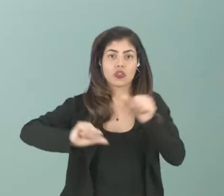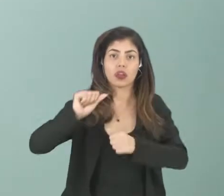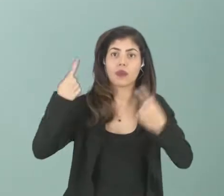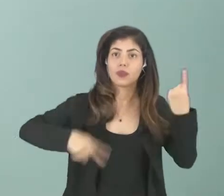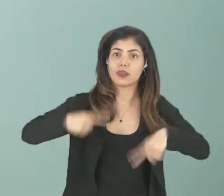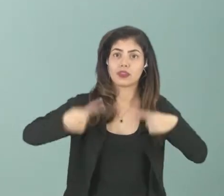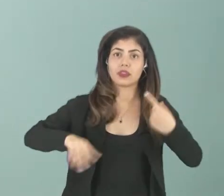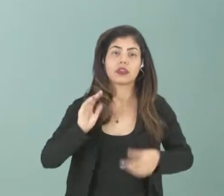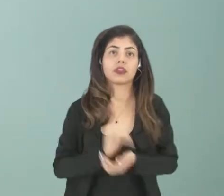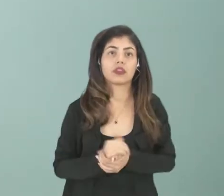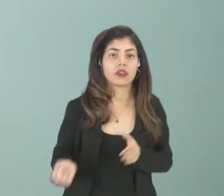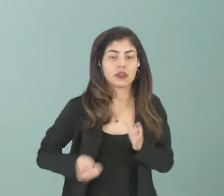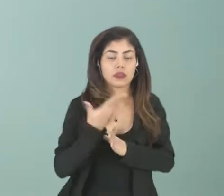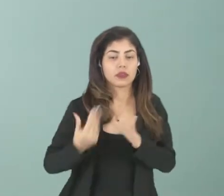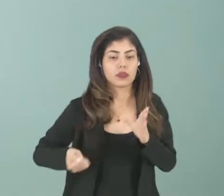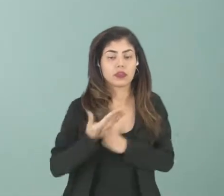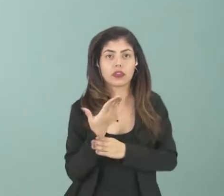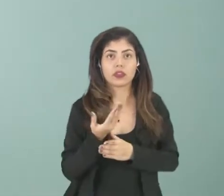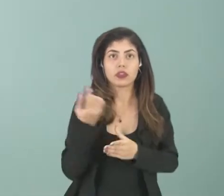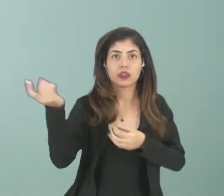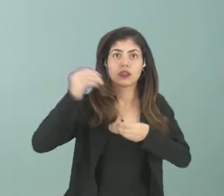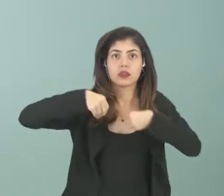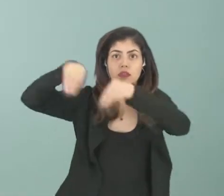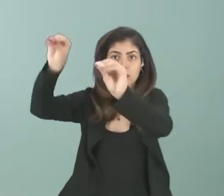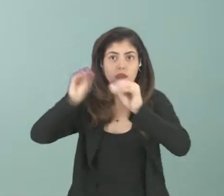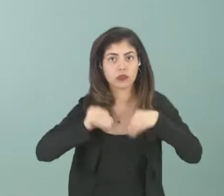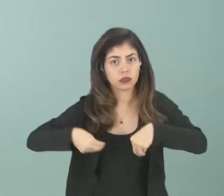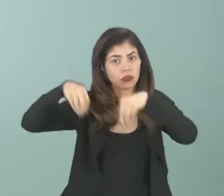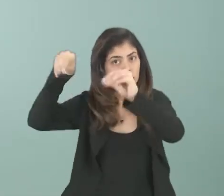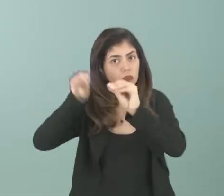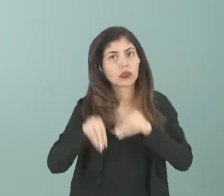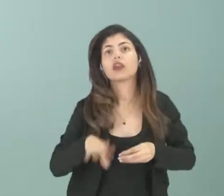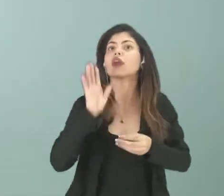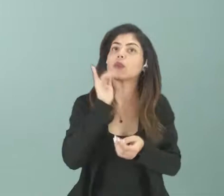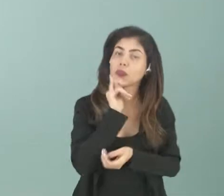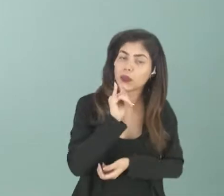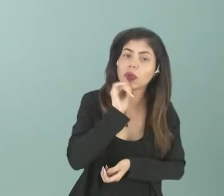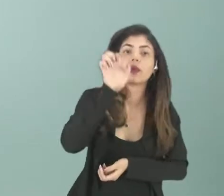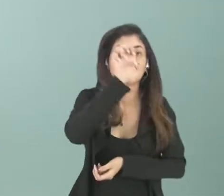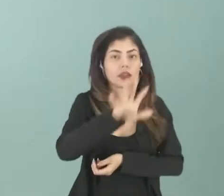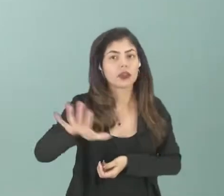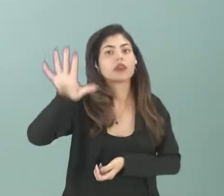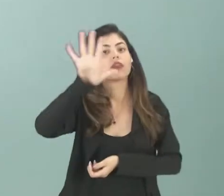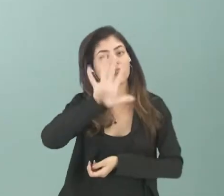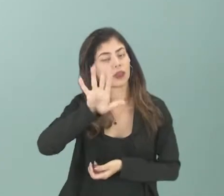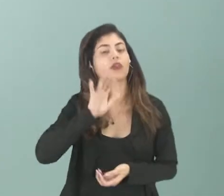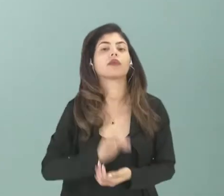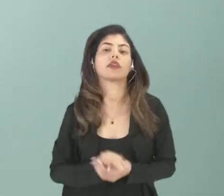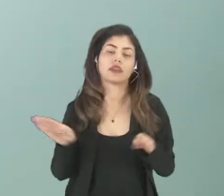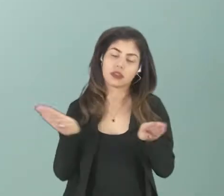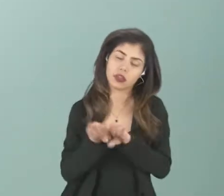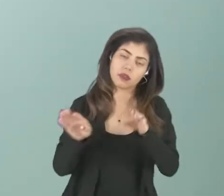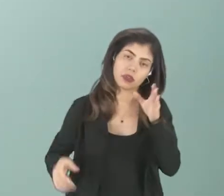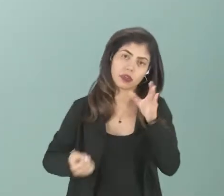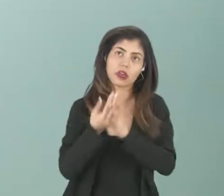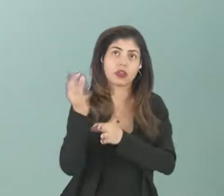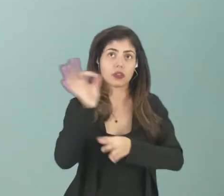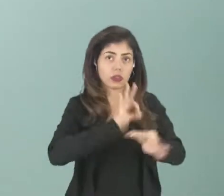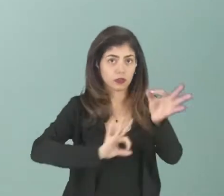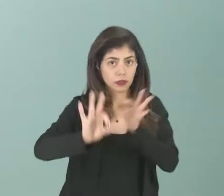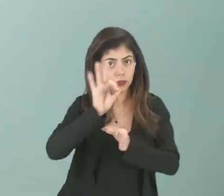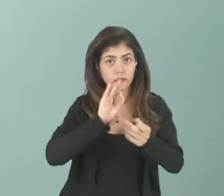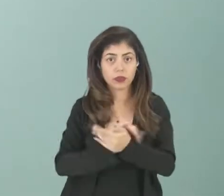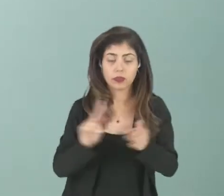século XXI, está produzindo grandes fluxos de imigração. Eu poderia falar da Europa, onde inclusive vem nascendo organizações